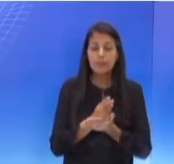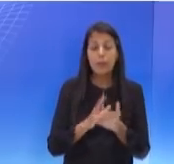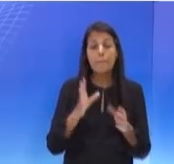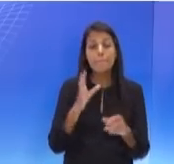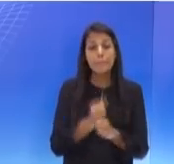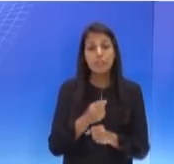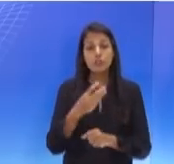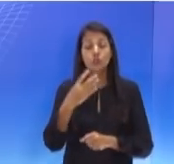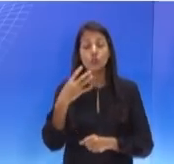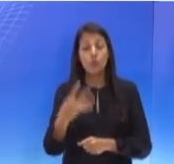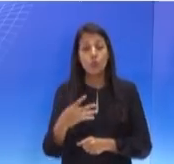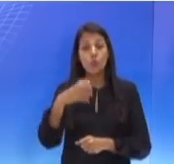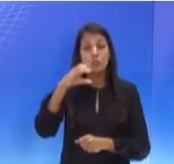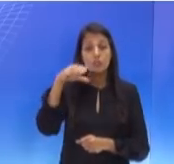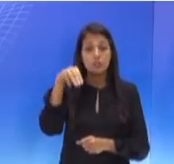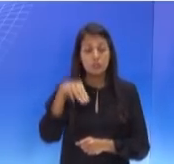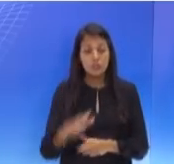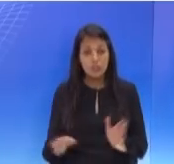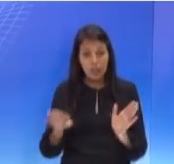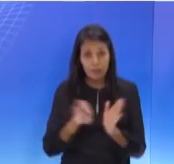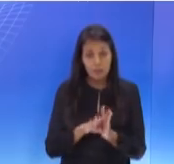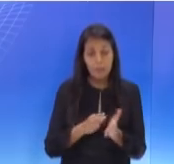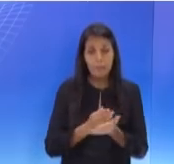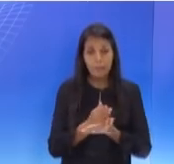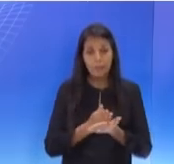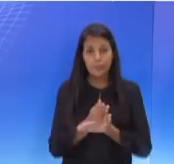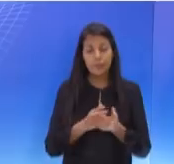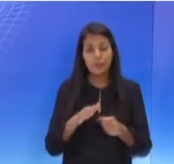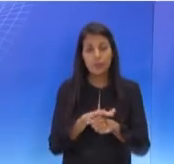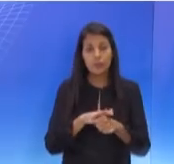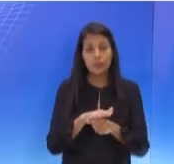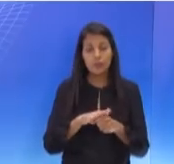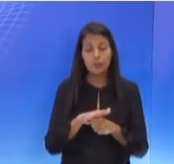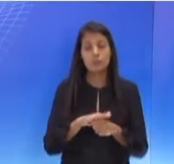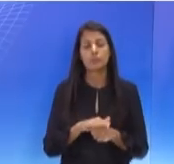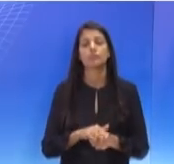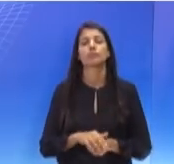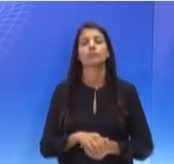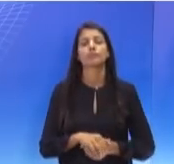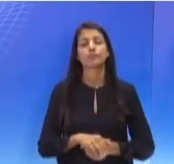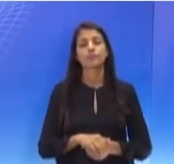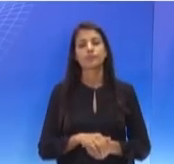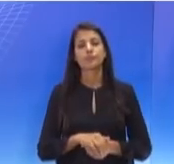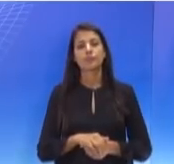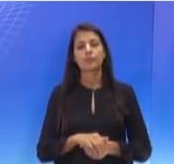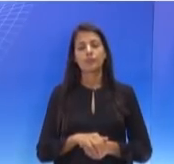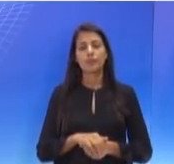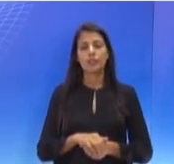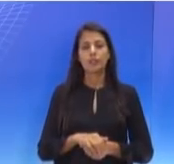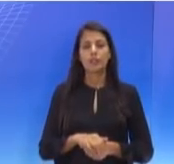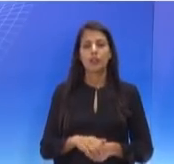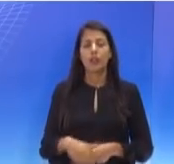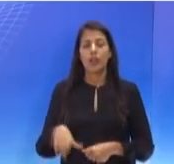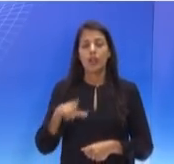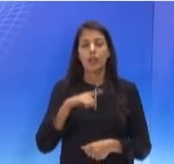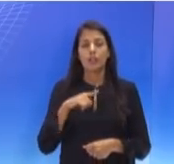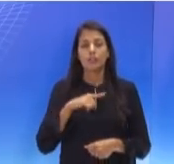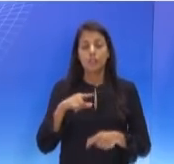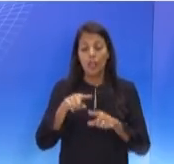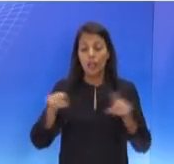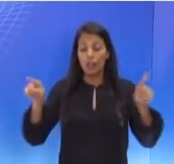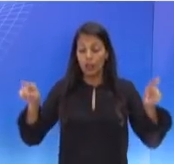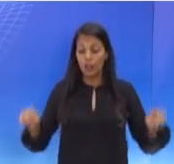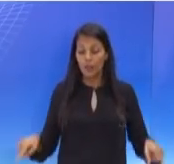metade até a borda da base. Então, nós temos que a área da bandeja deverá possuir no